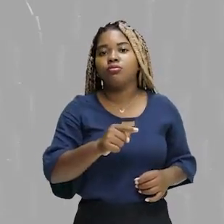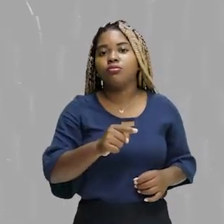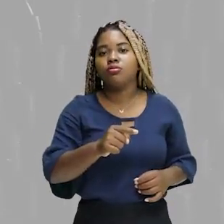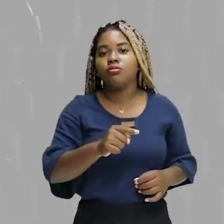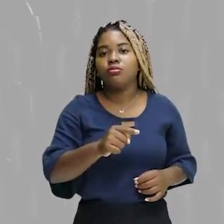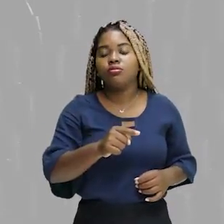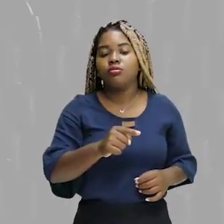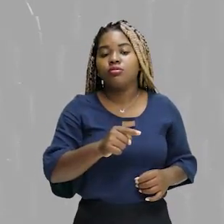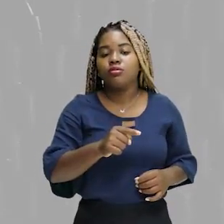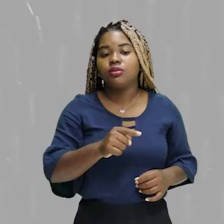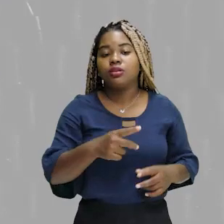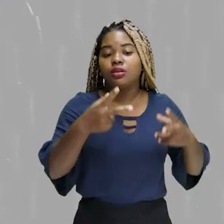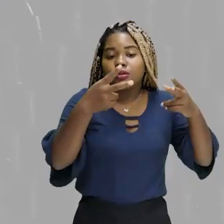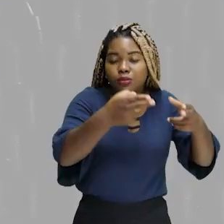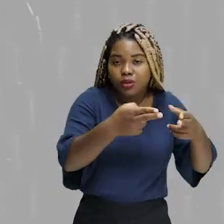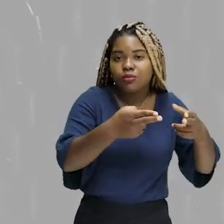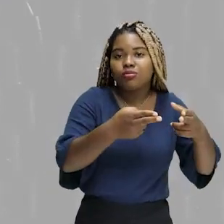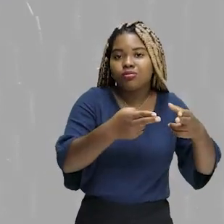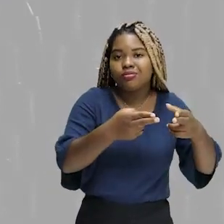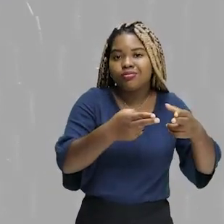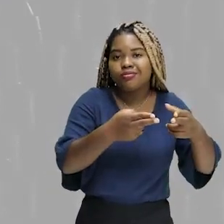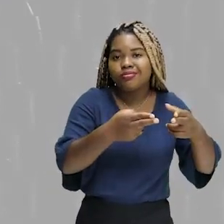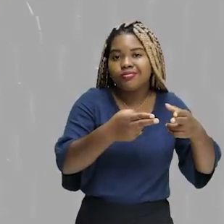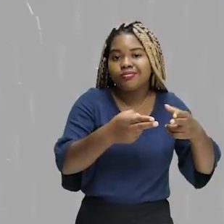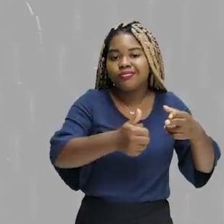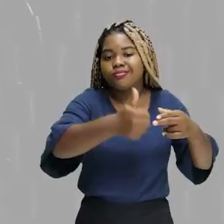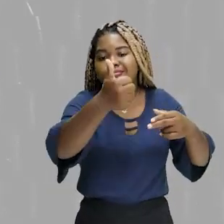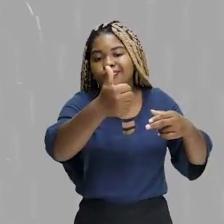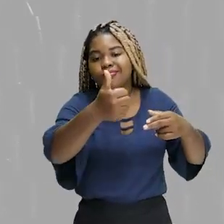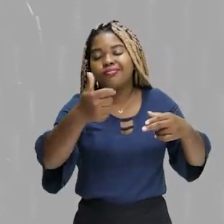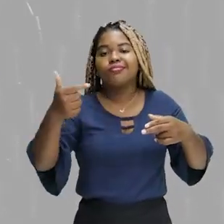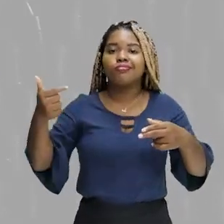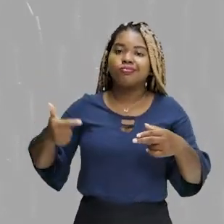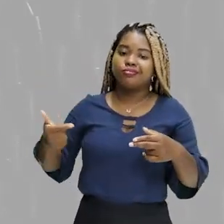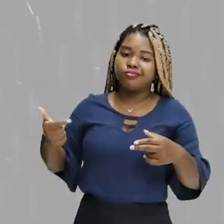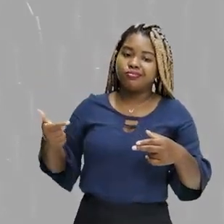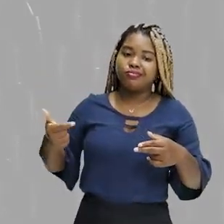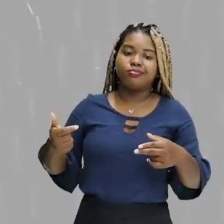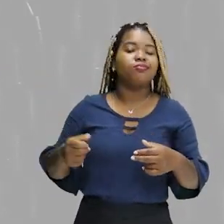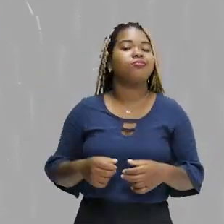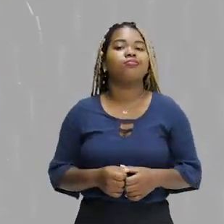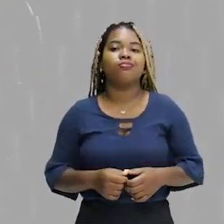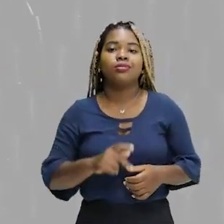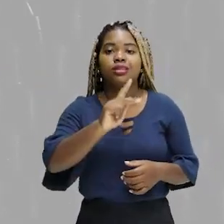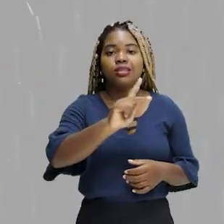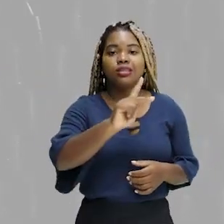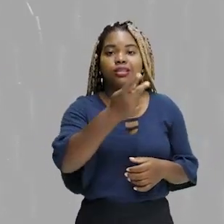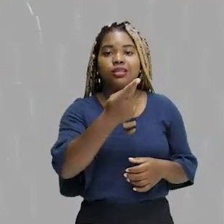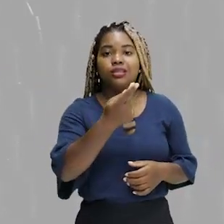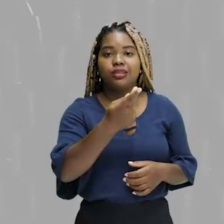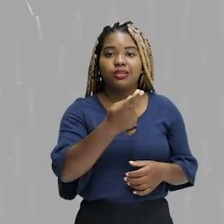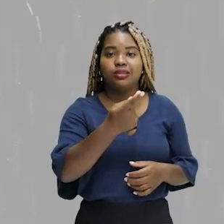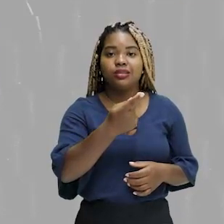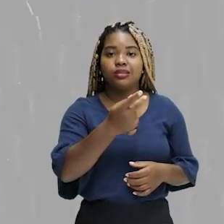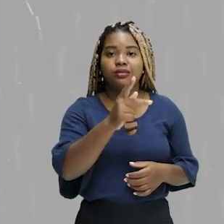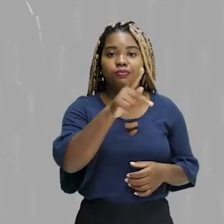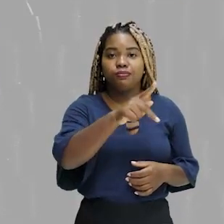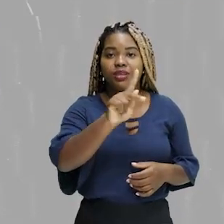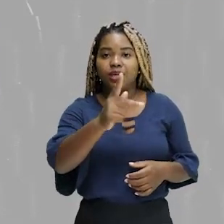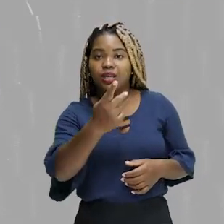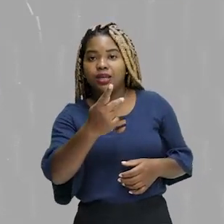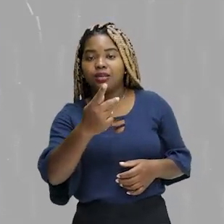que aparecem na mesma quantidade, tanto no reagente quanto no produto, certo? Nós vamos